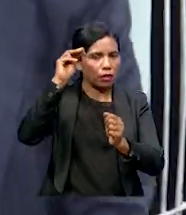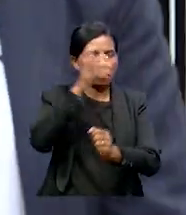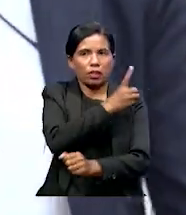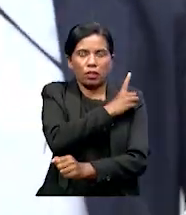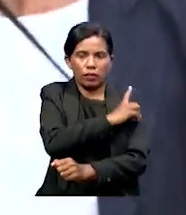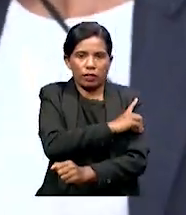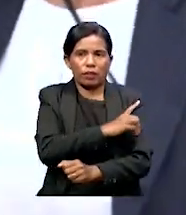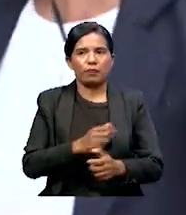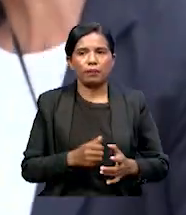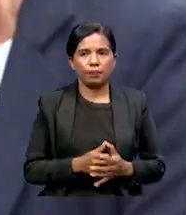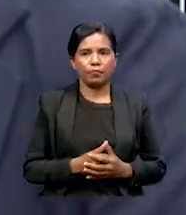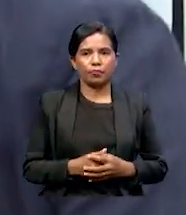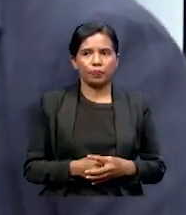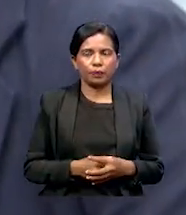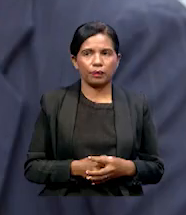Filomeno Paixão.